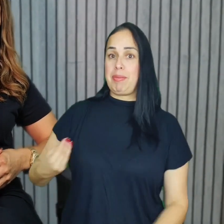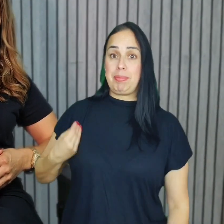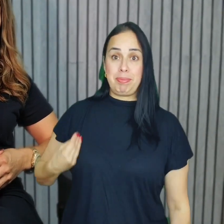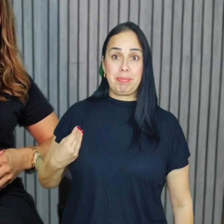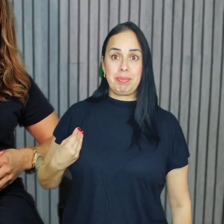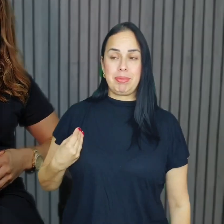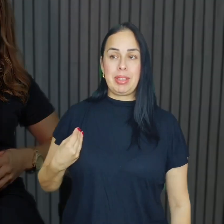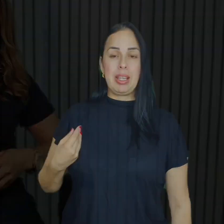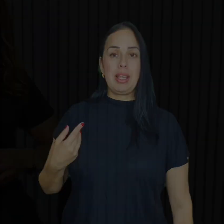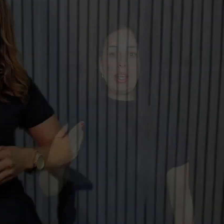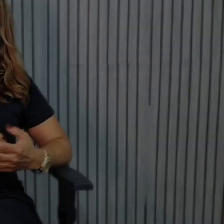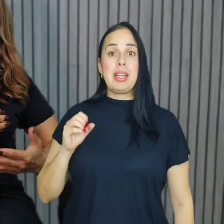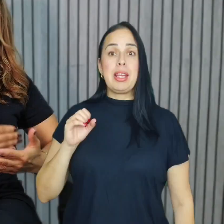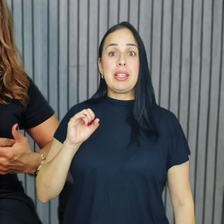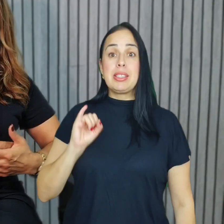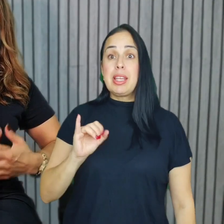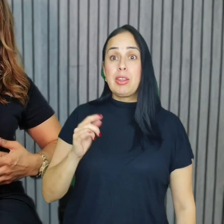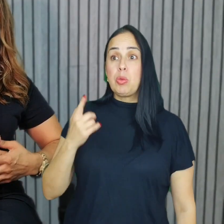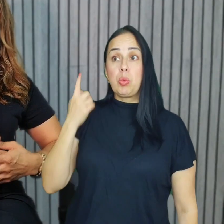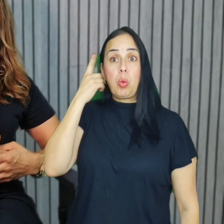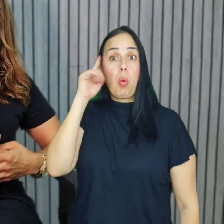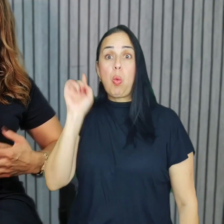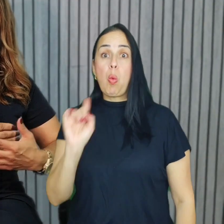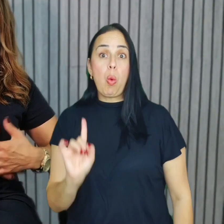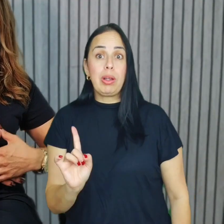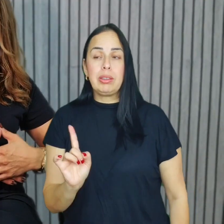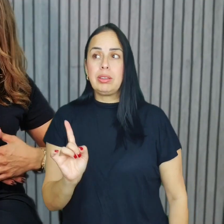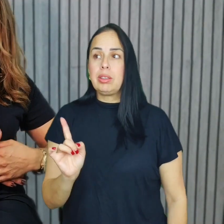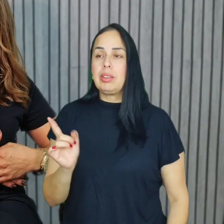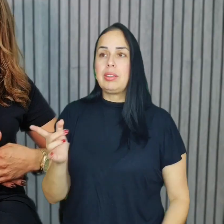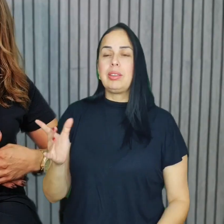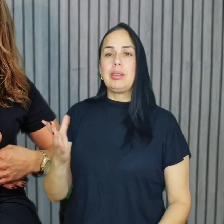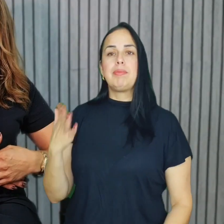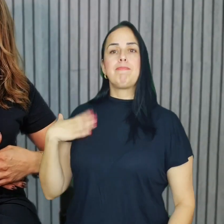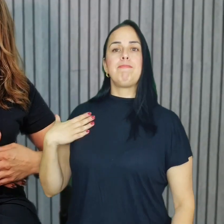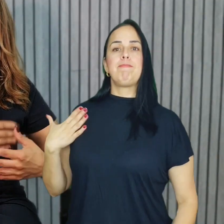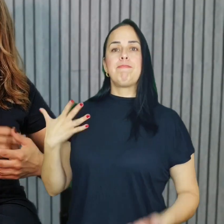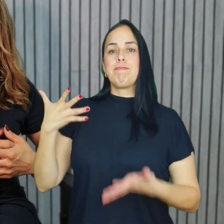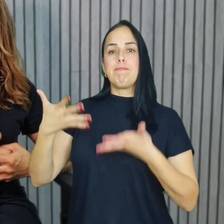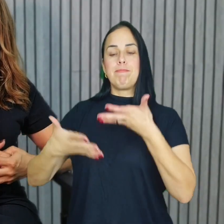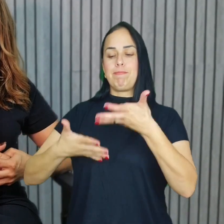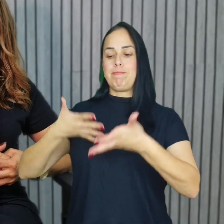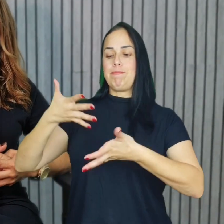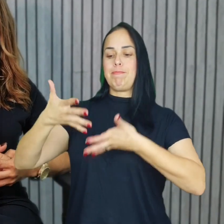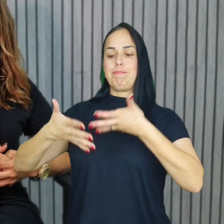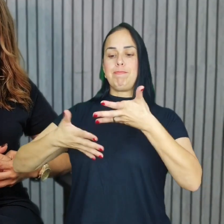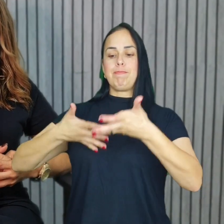com vidas, né? Quando a gente não está aqui, a nossa voz se cala, porque